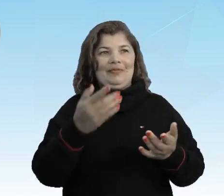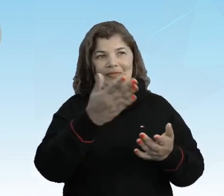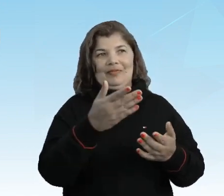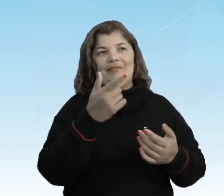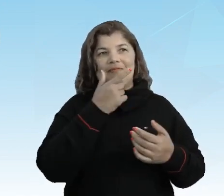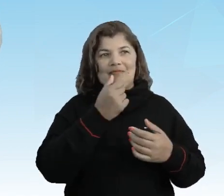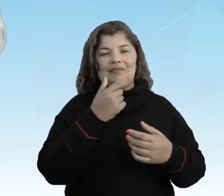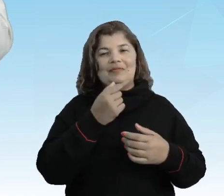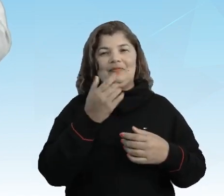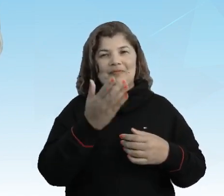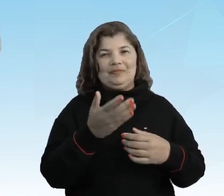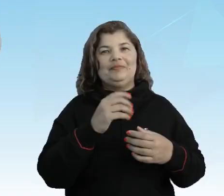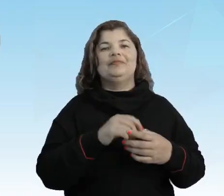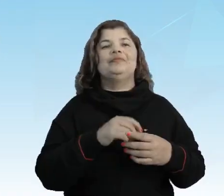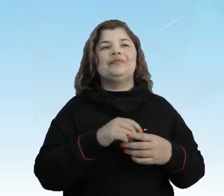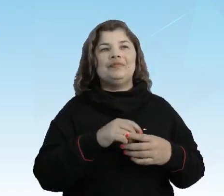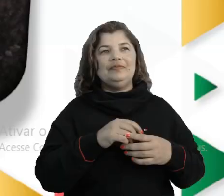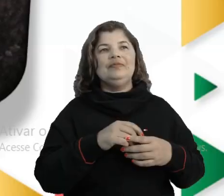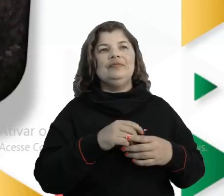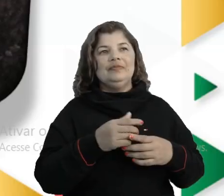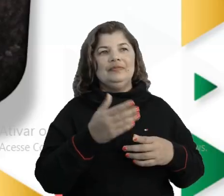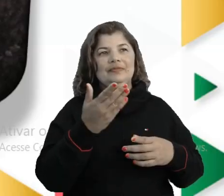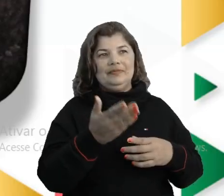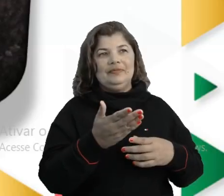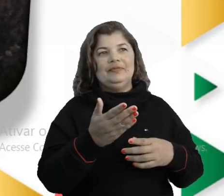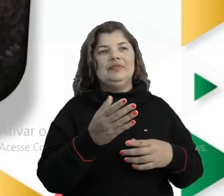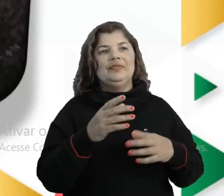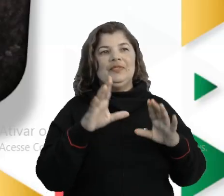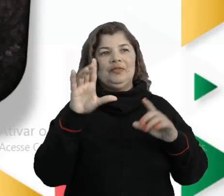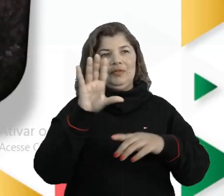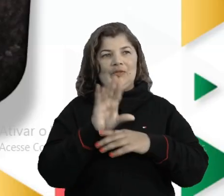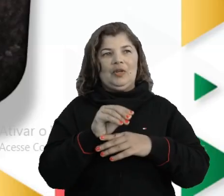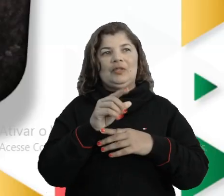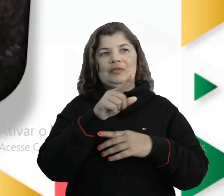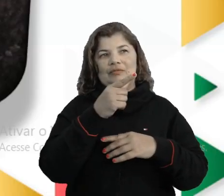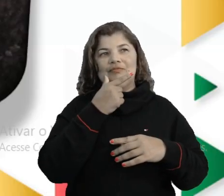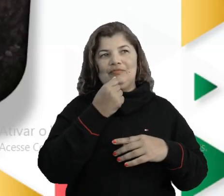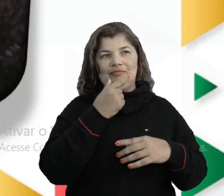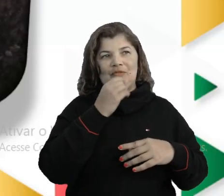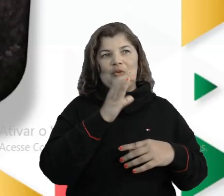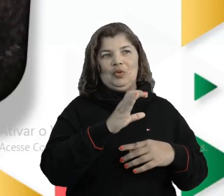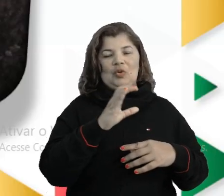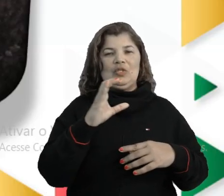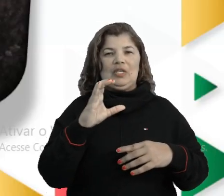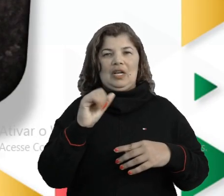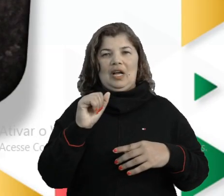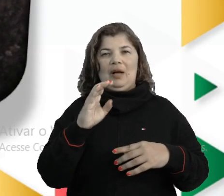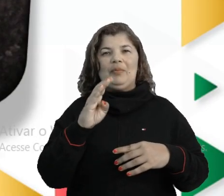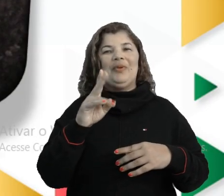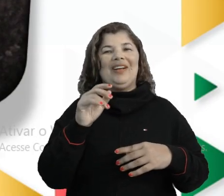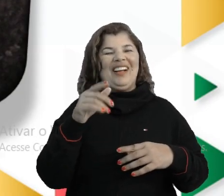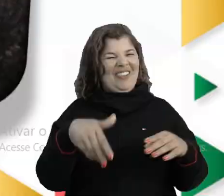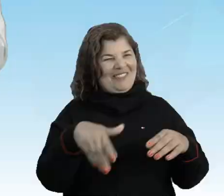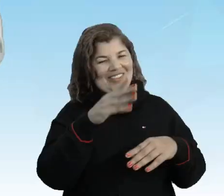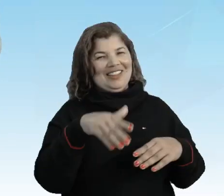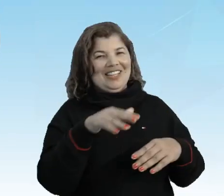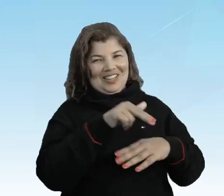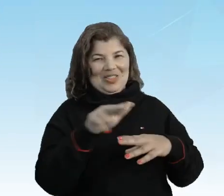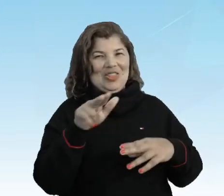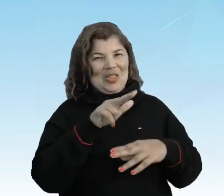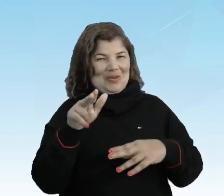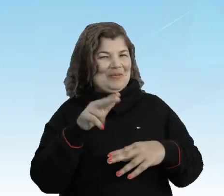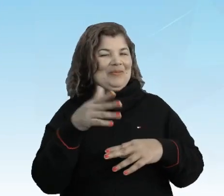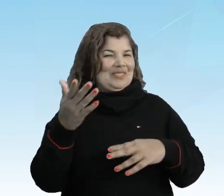era um assassinato, né? Na tela nós temos aqui a foto do Cruz Cabugá. Hoje a avenida aqui bem famosa na